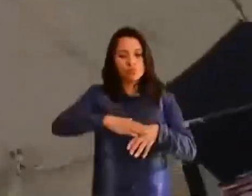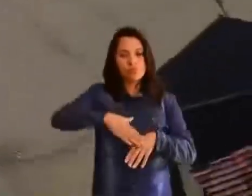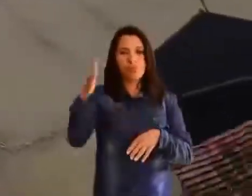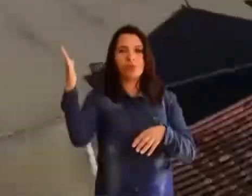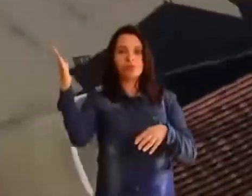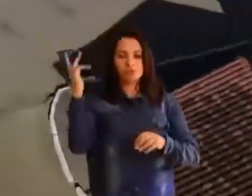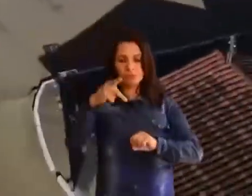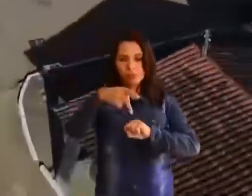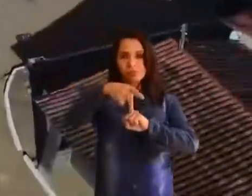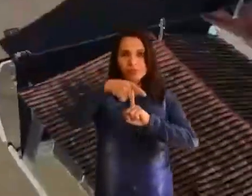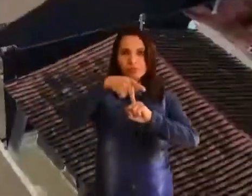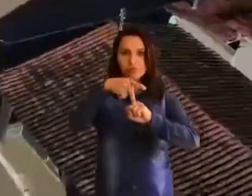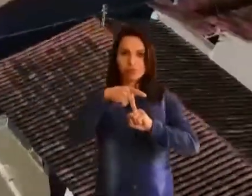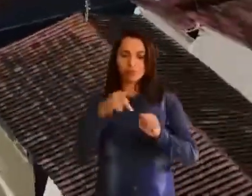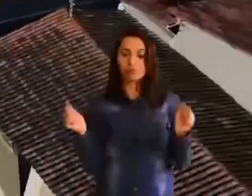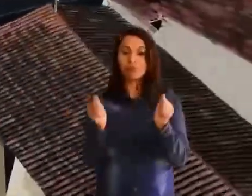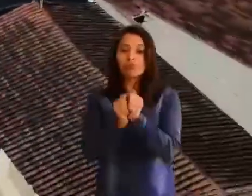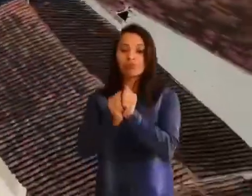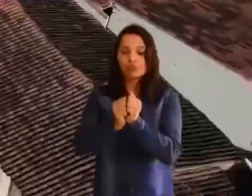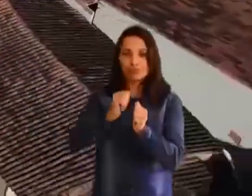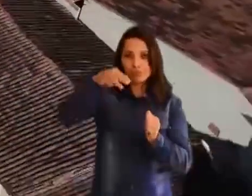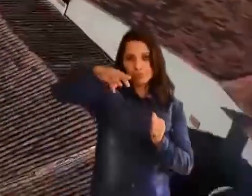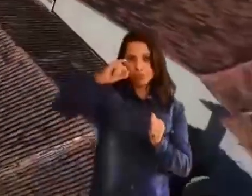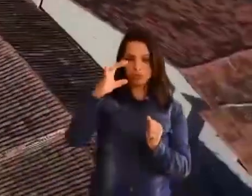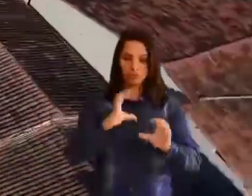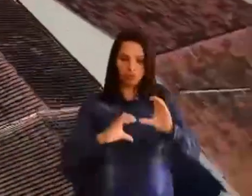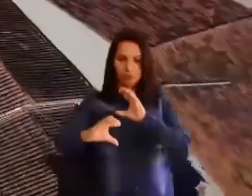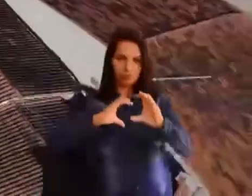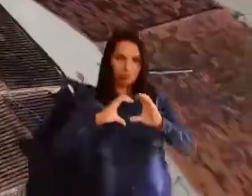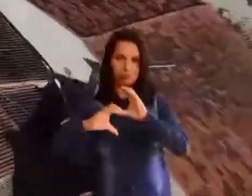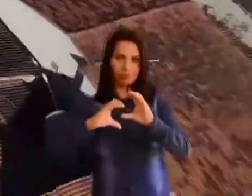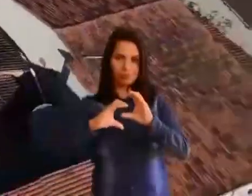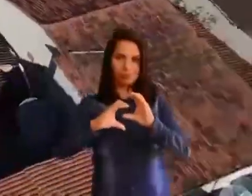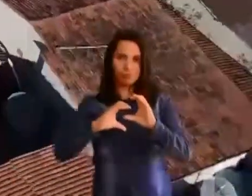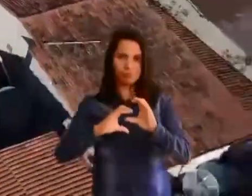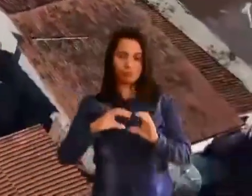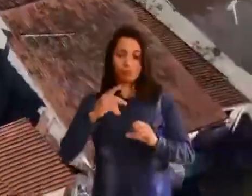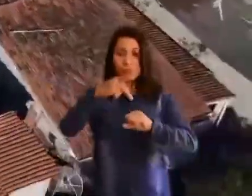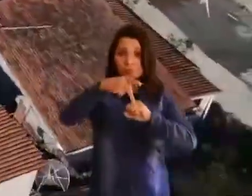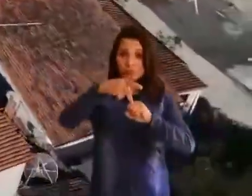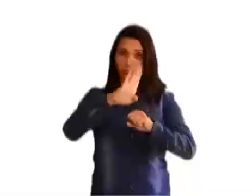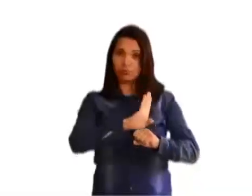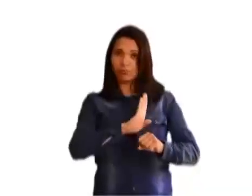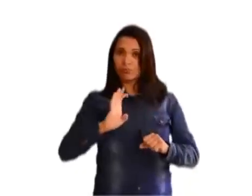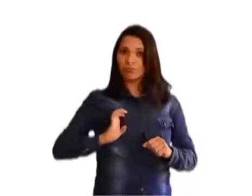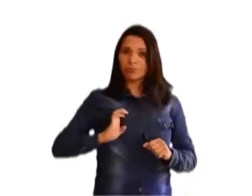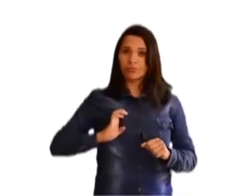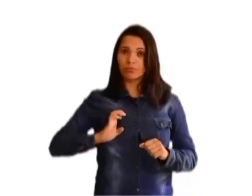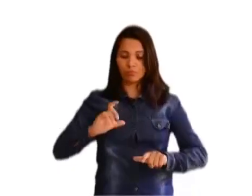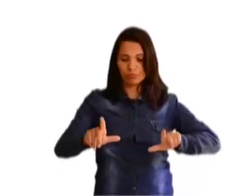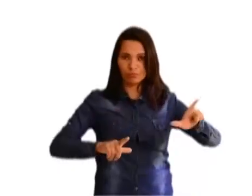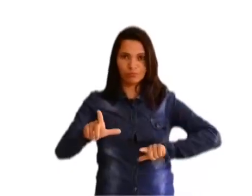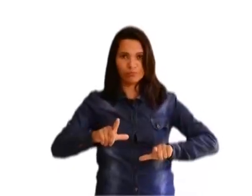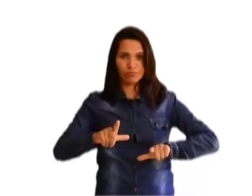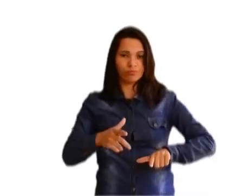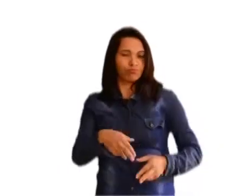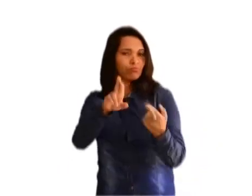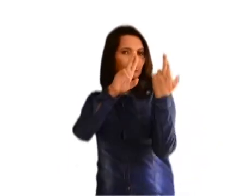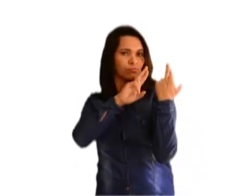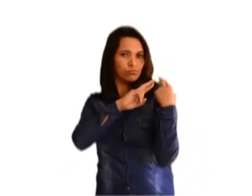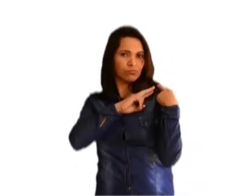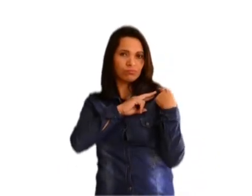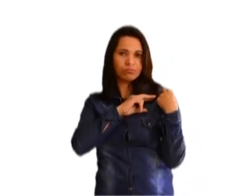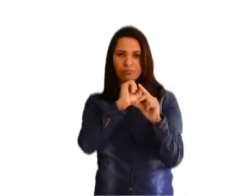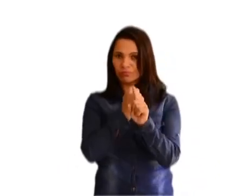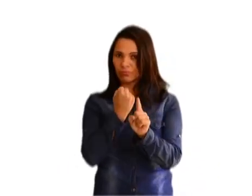ensino serão impactados com mais ação da Prefeitura em parceria com o ministério das Comunicações Prefeitura de Barra do